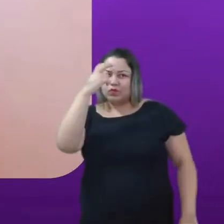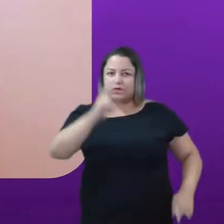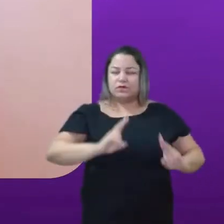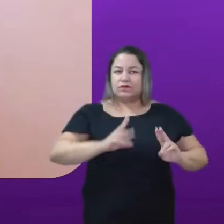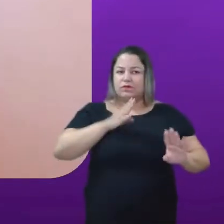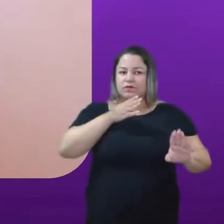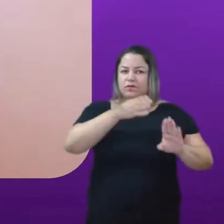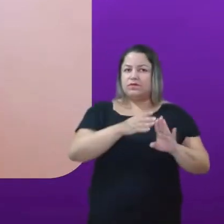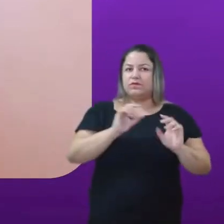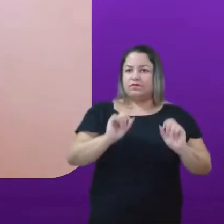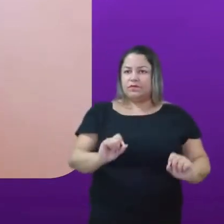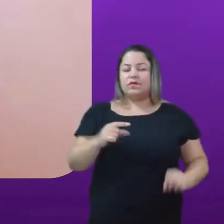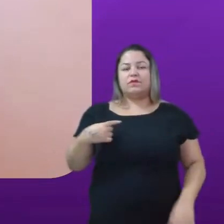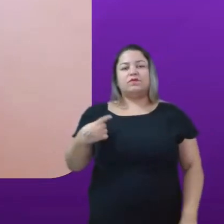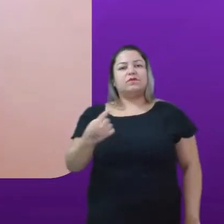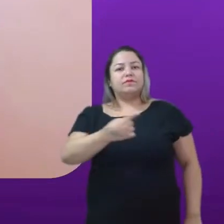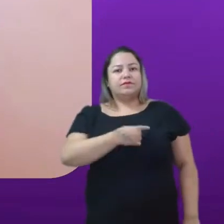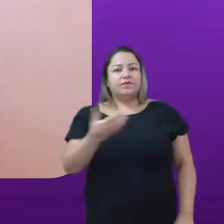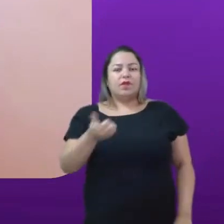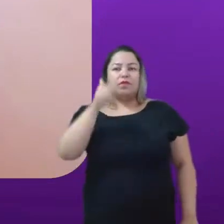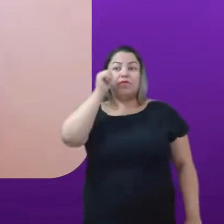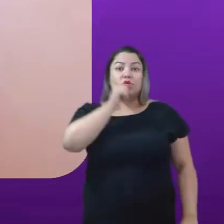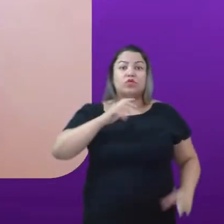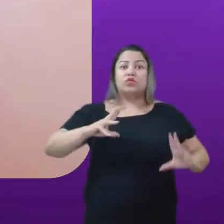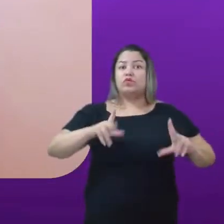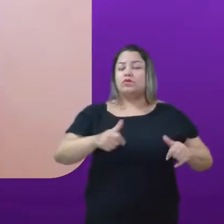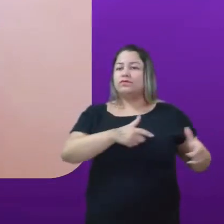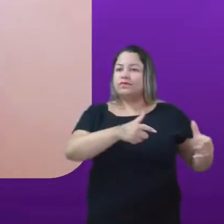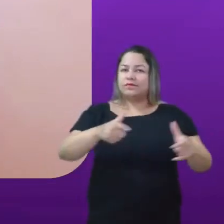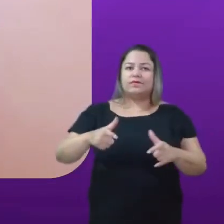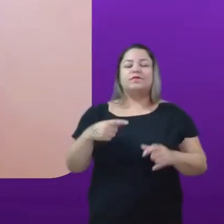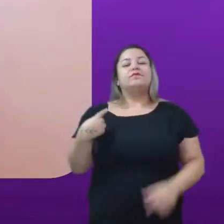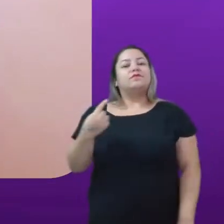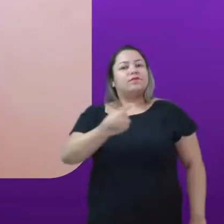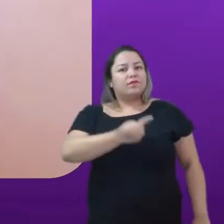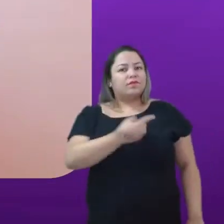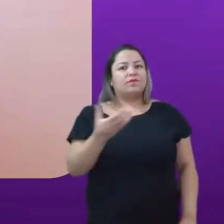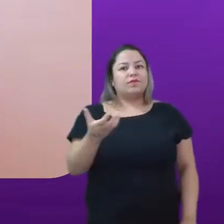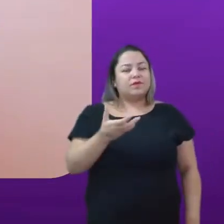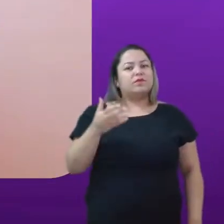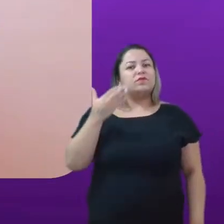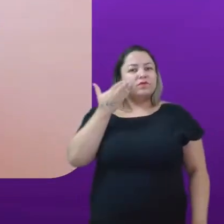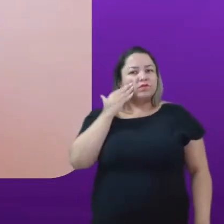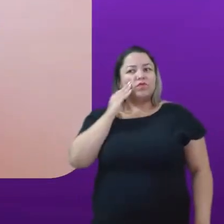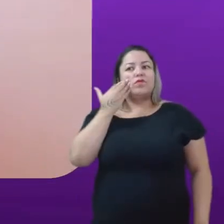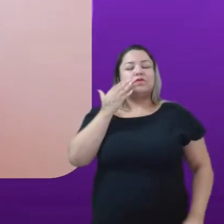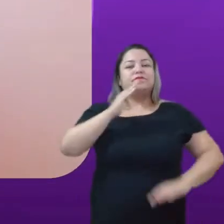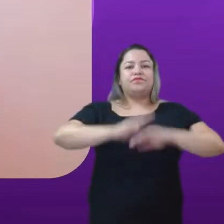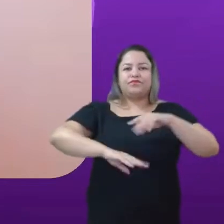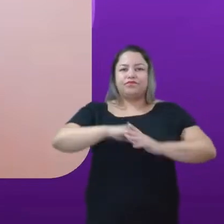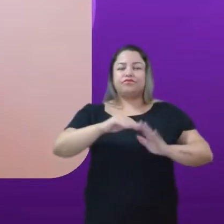centralidade nessa questão de que nós queremos que as mulheres estejam em todos os espaços e nós queremos que isso seja enxergado como uma forma